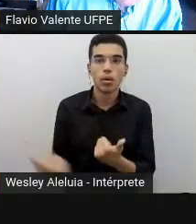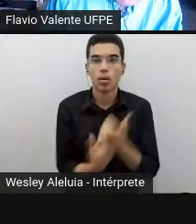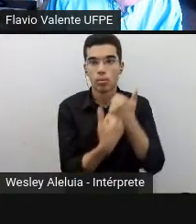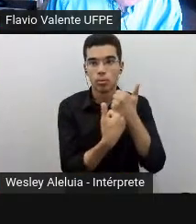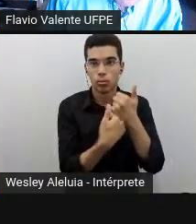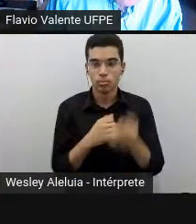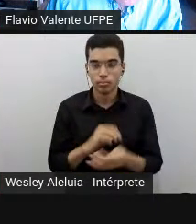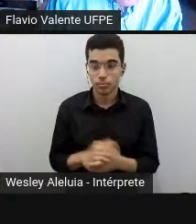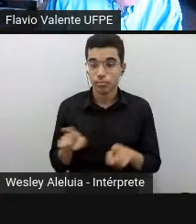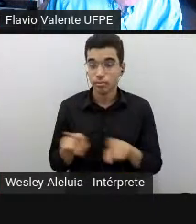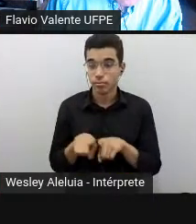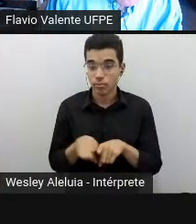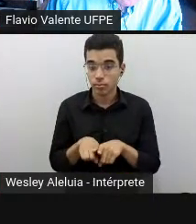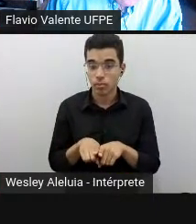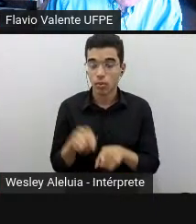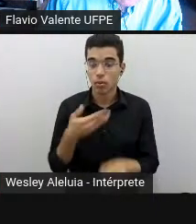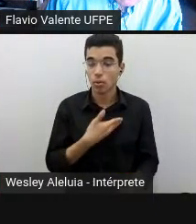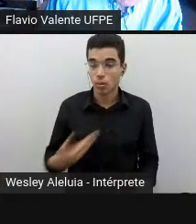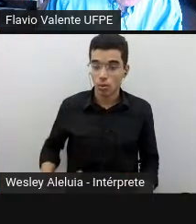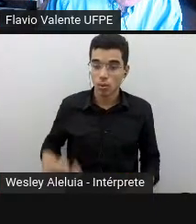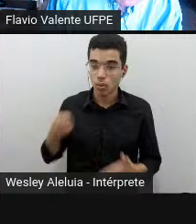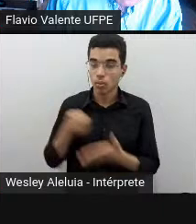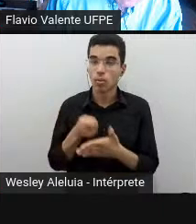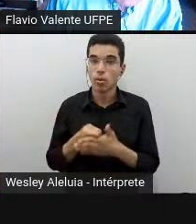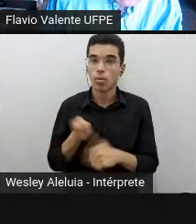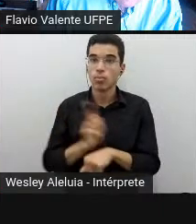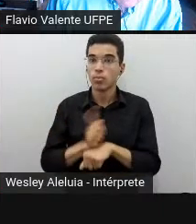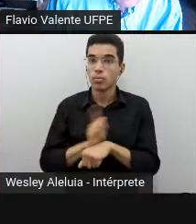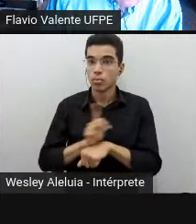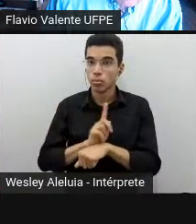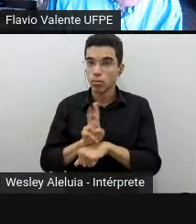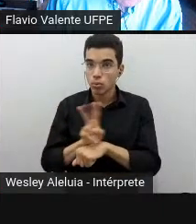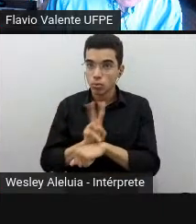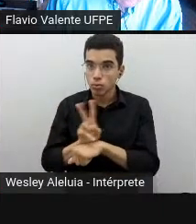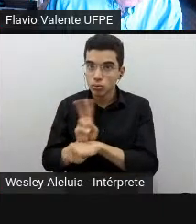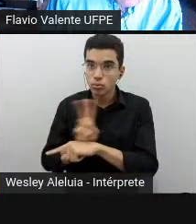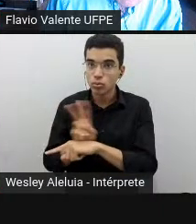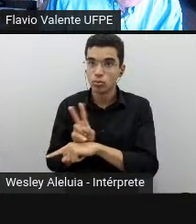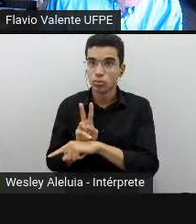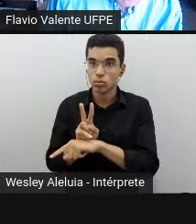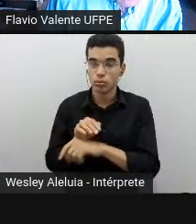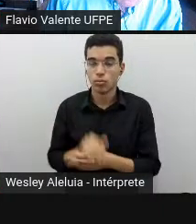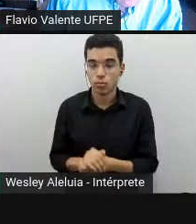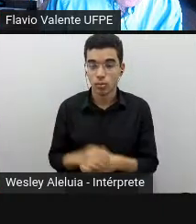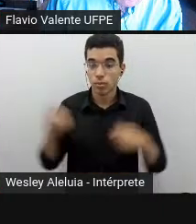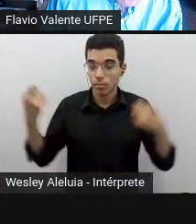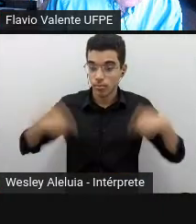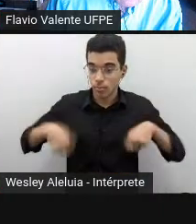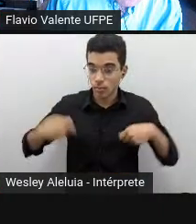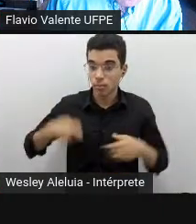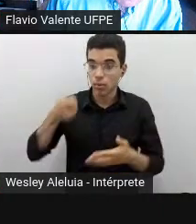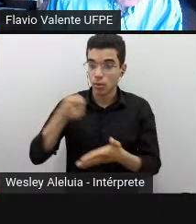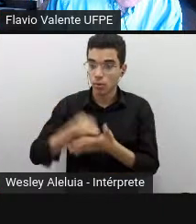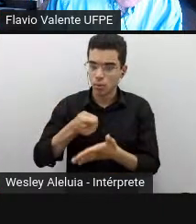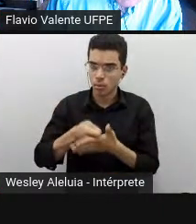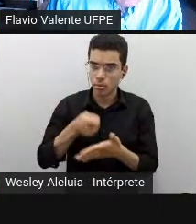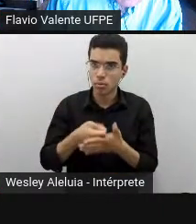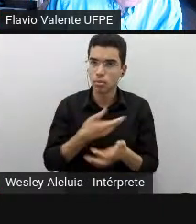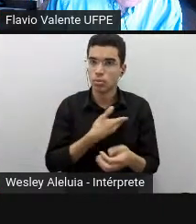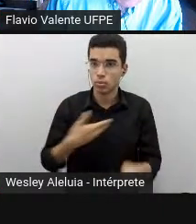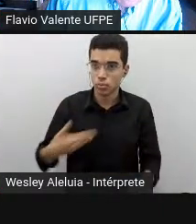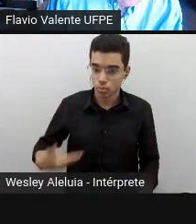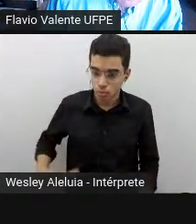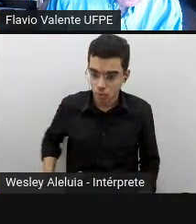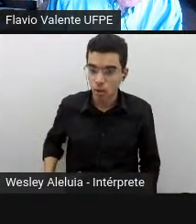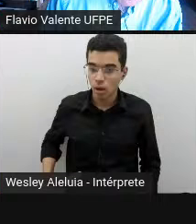que terceiros, indivíduos, grupos, empresas ou outras entidades, interfiram na realização ou atuem no sentido de violação do direito humano à